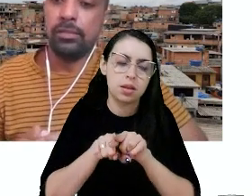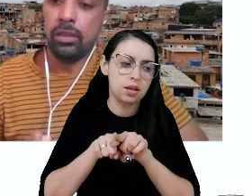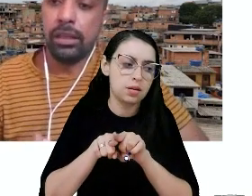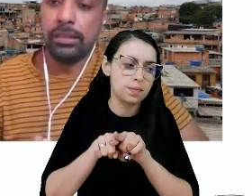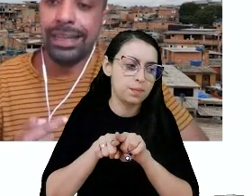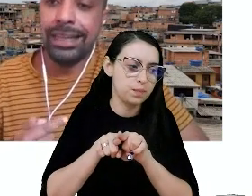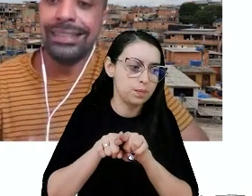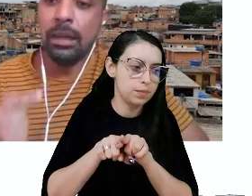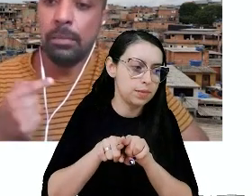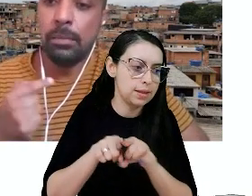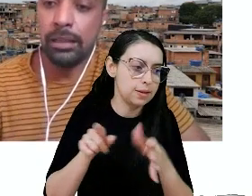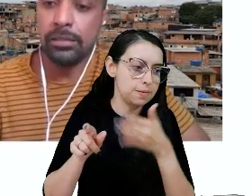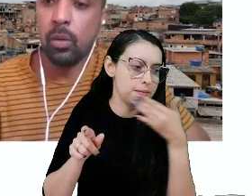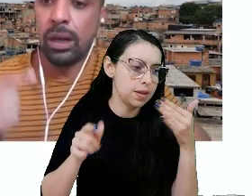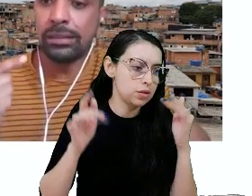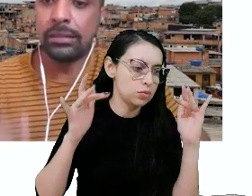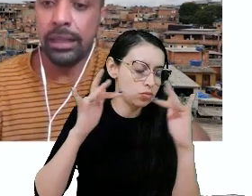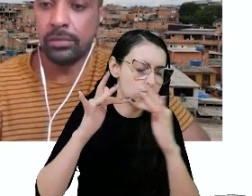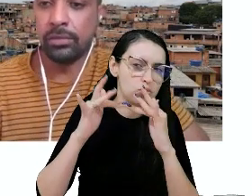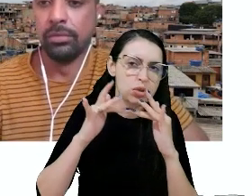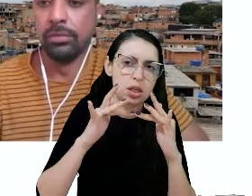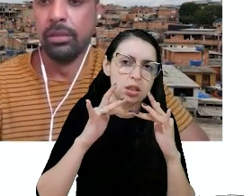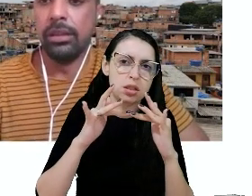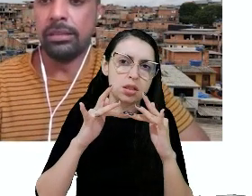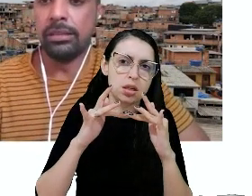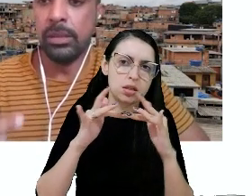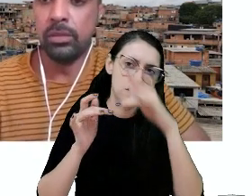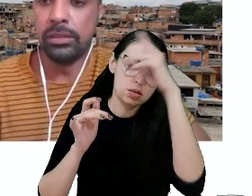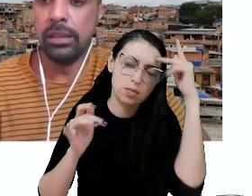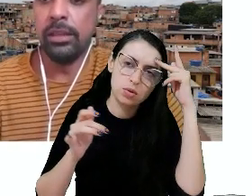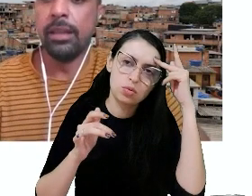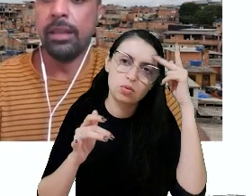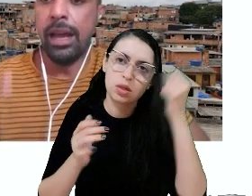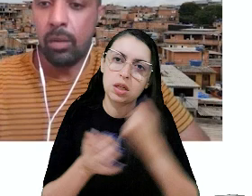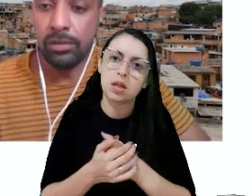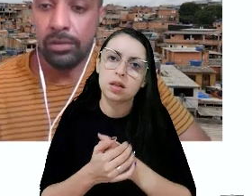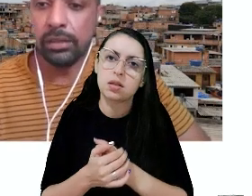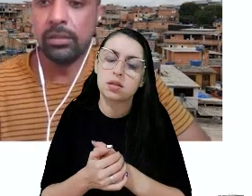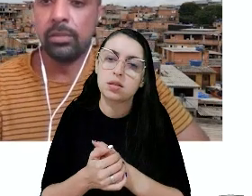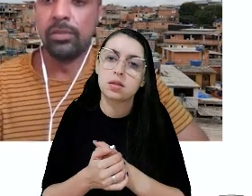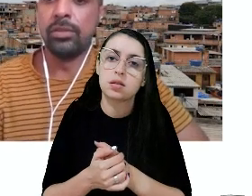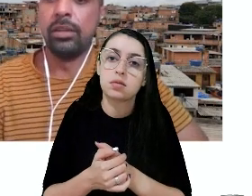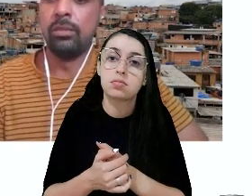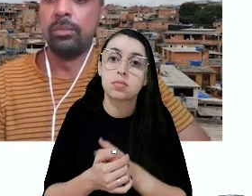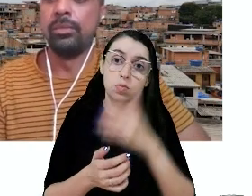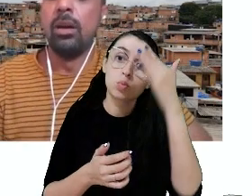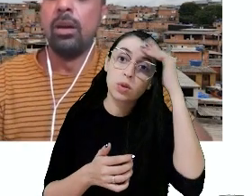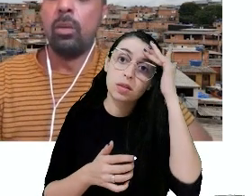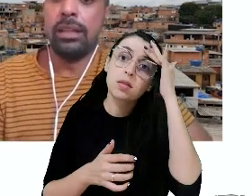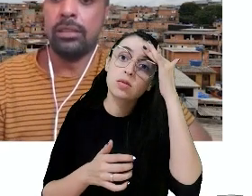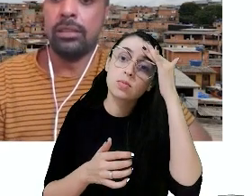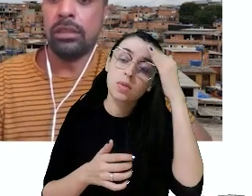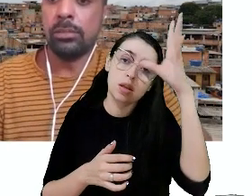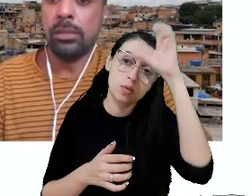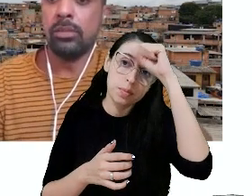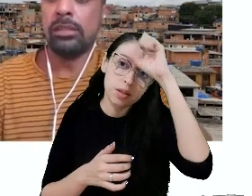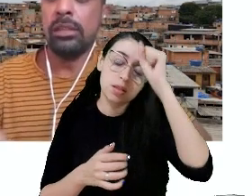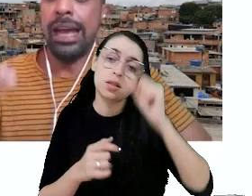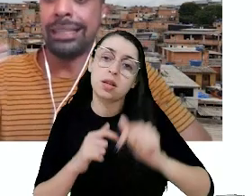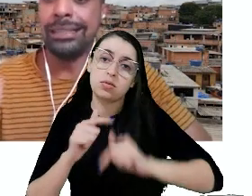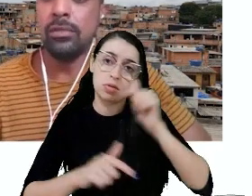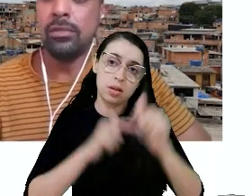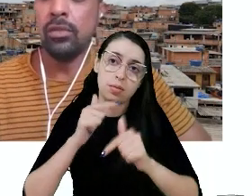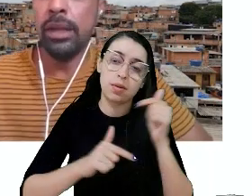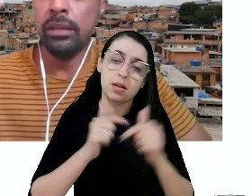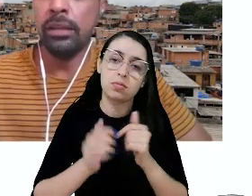também precisa fortalecer ainda mais o acesso que essas pessoas têm qualificação profissional, o acesso que essas